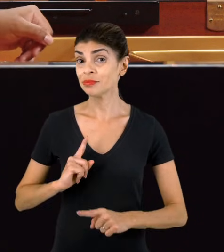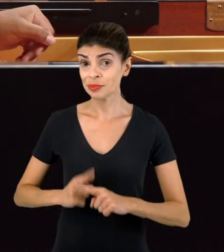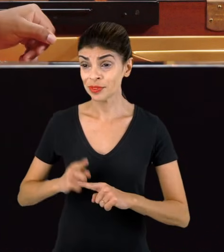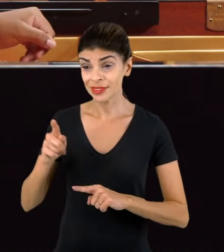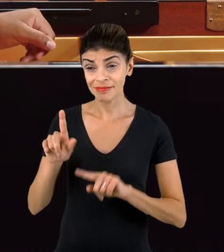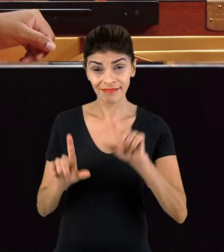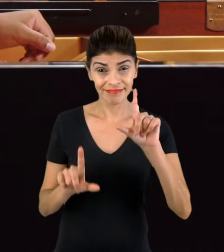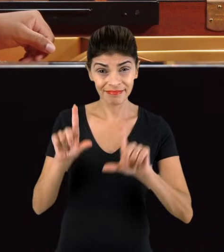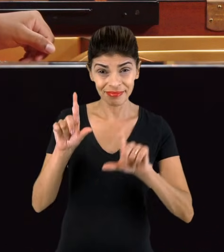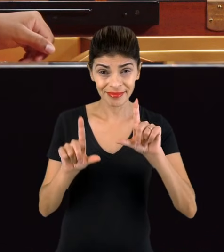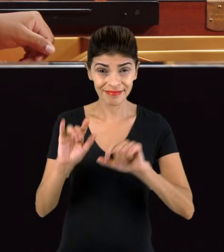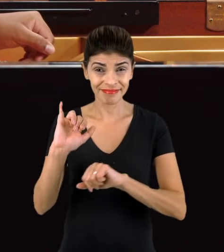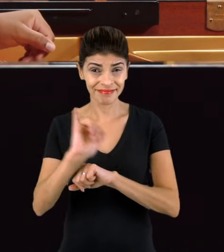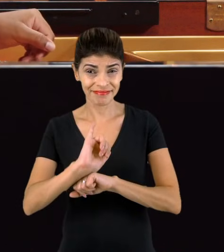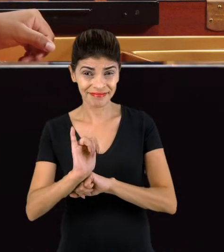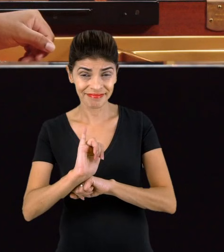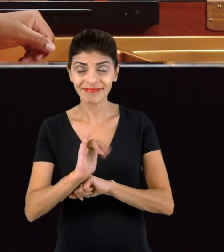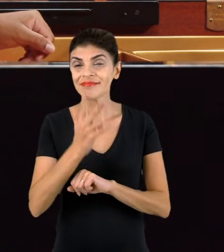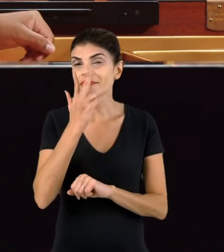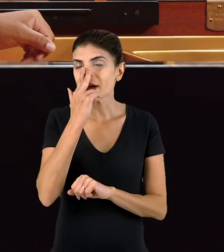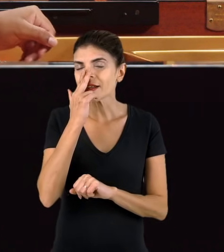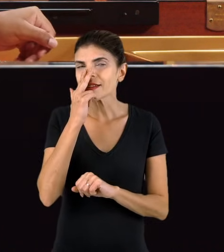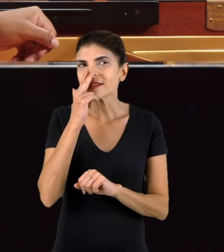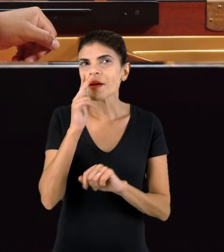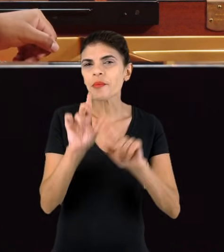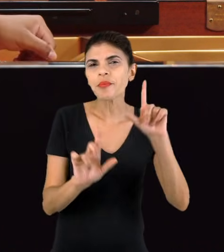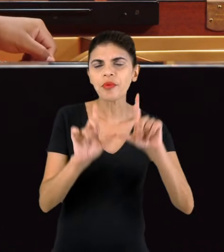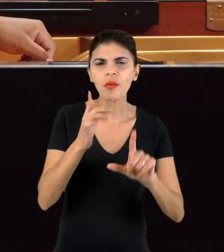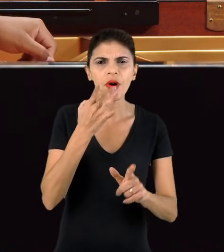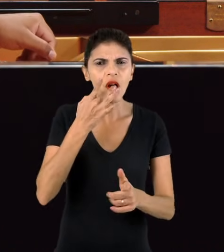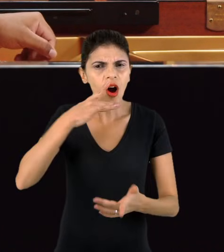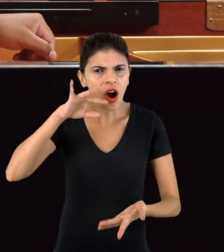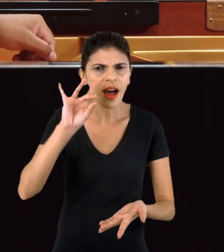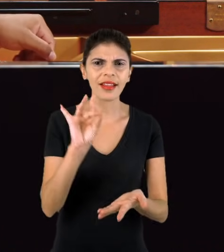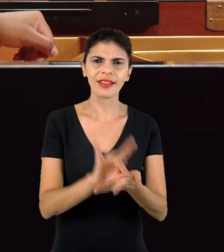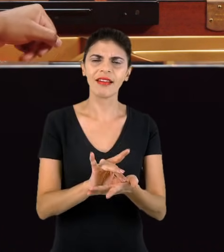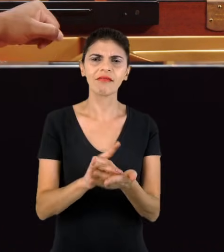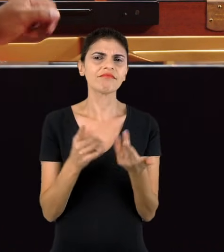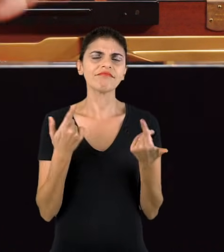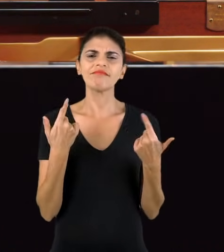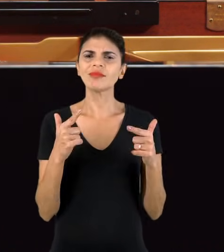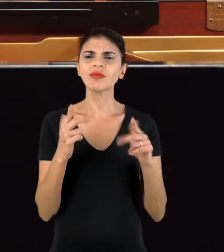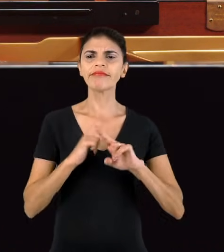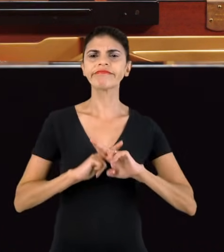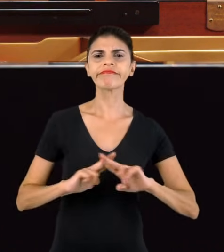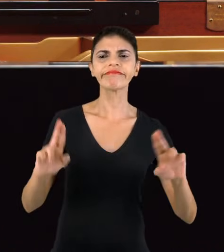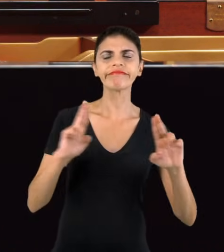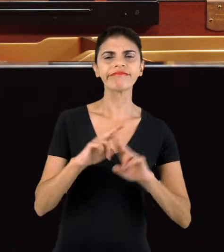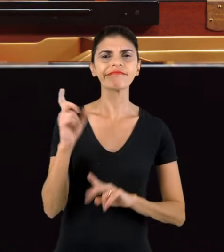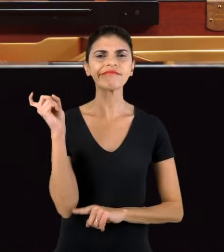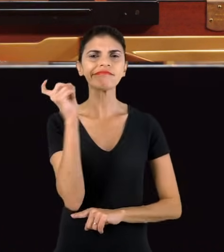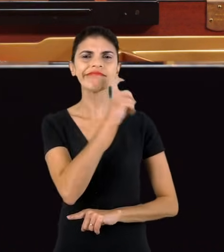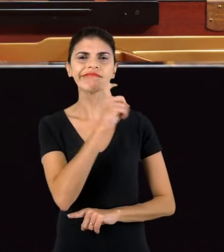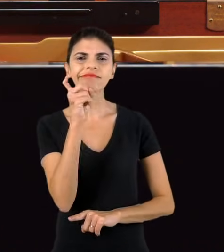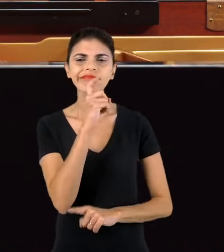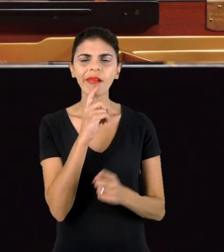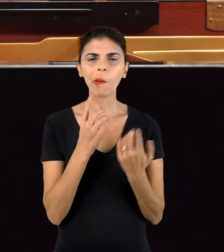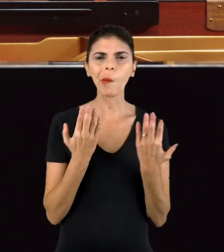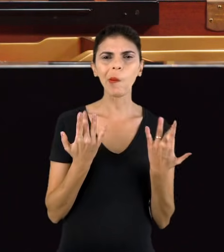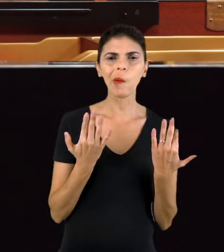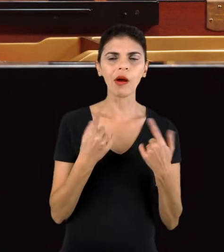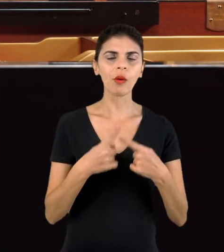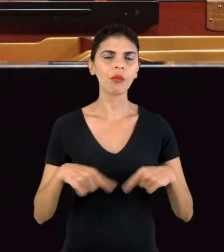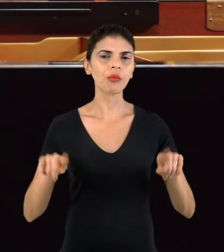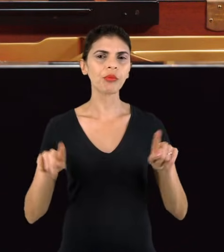É porque é um programa... eu acho que é um programa muito honesto, sabe, Nelson? Não tem... maquiagem, assim, é de quem tem